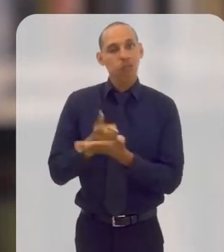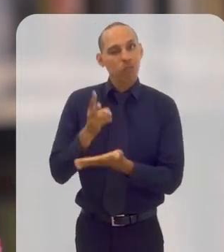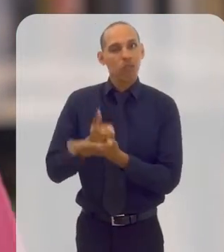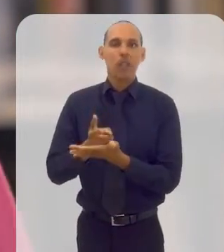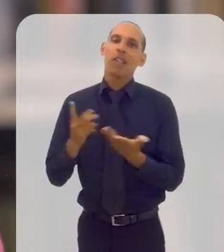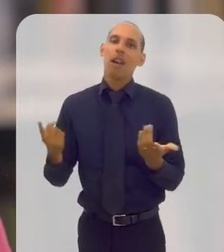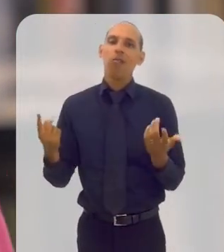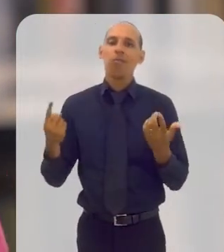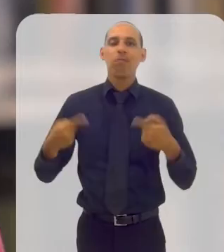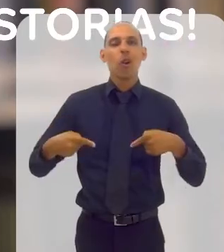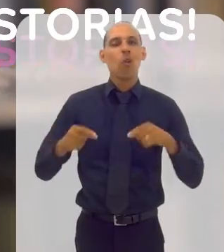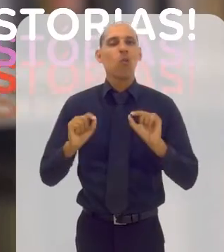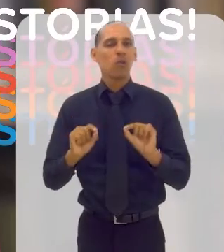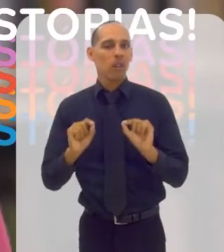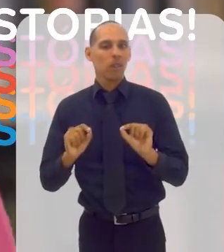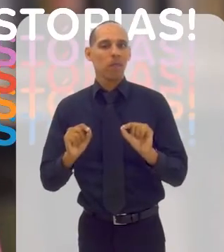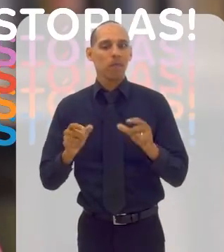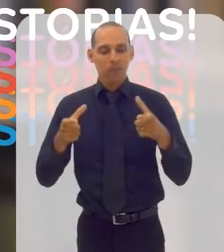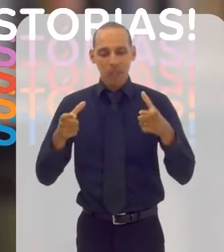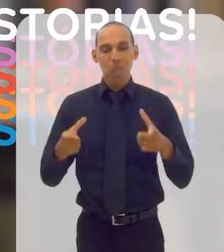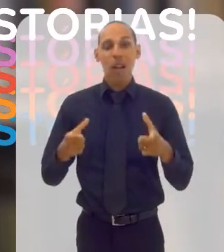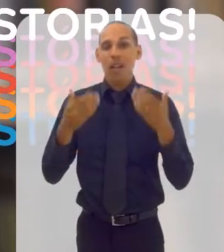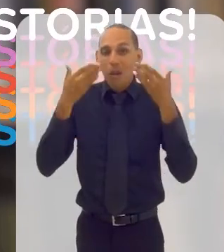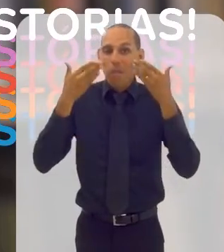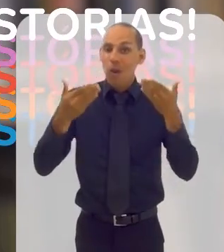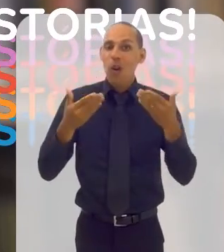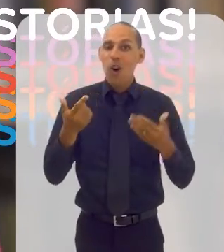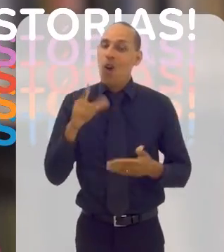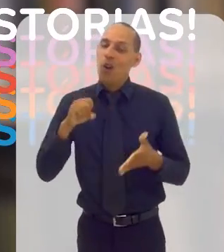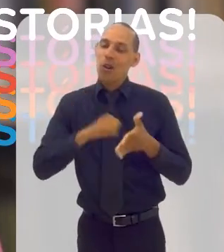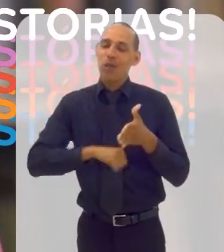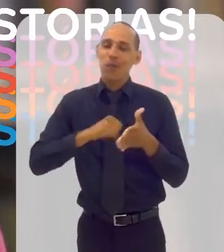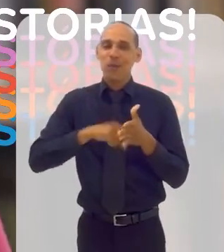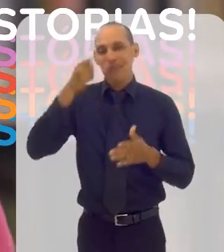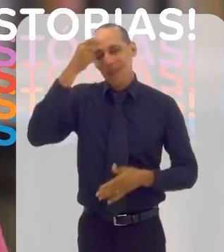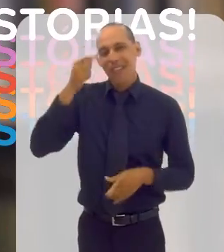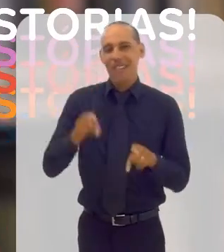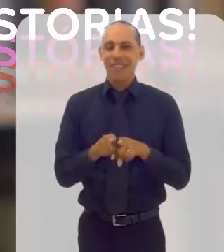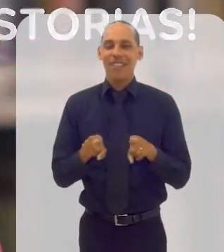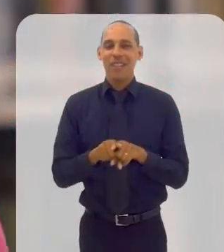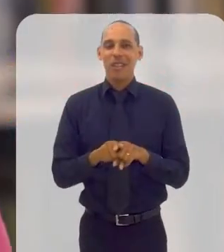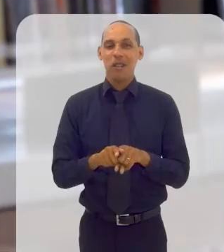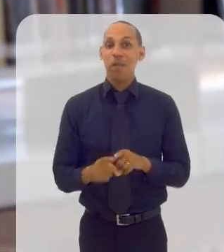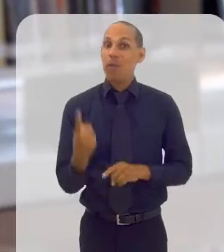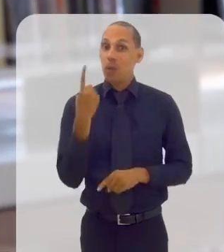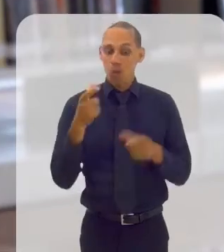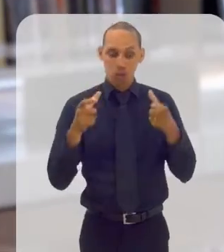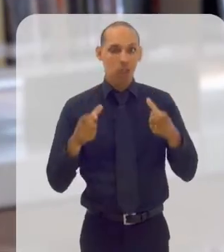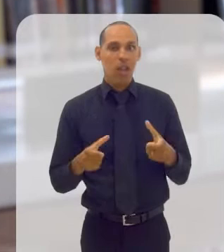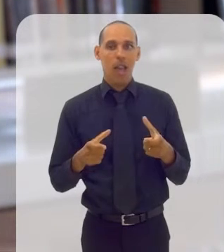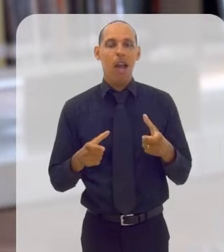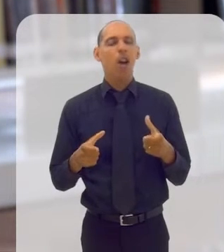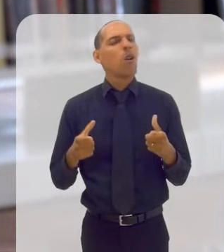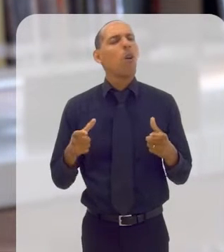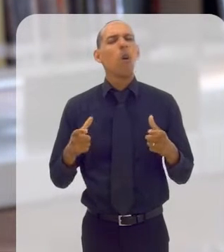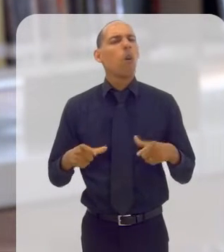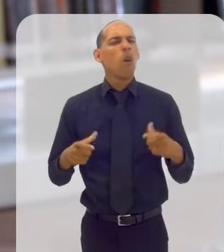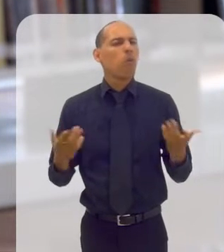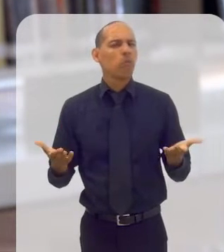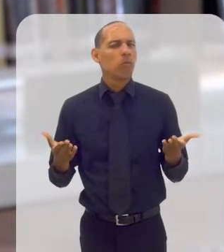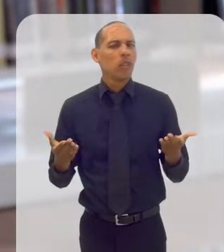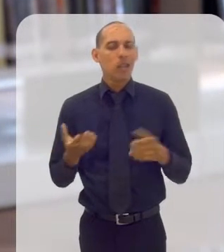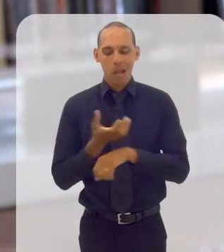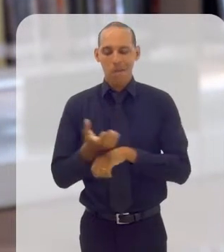não poderíamos deixar de fazer um contraponto e destacar espaços da cidade que mostram outras lutas e memórias. Um desses lugares que